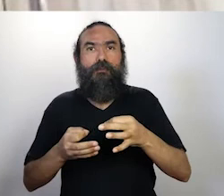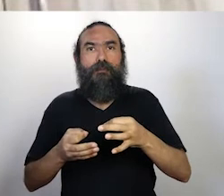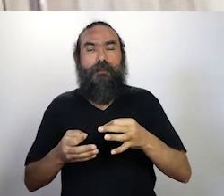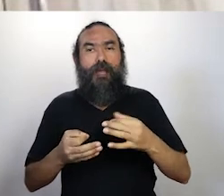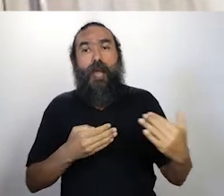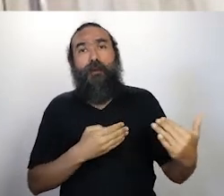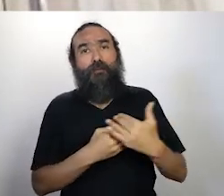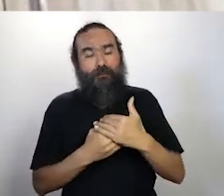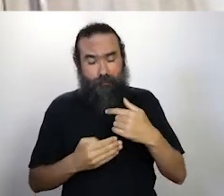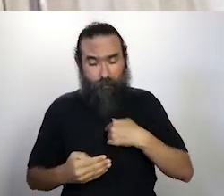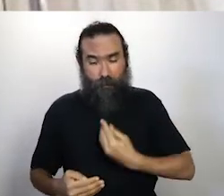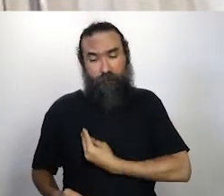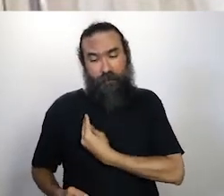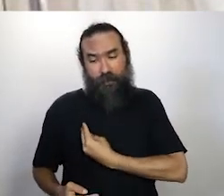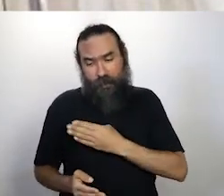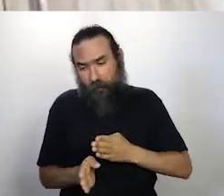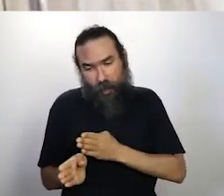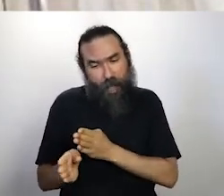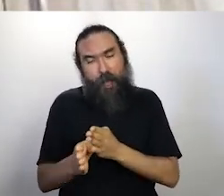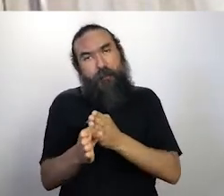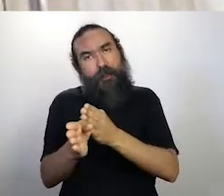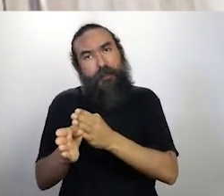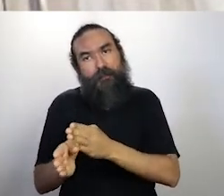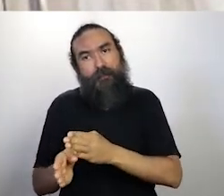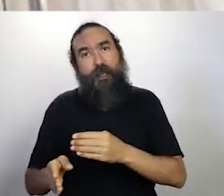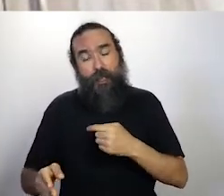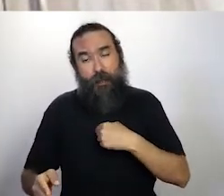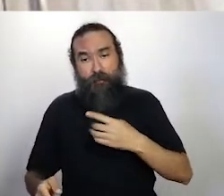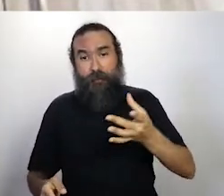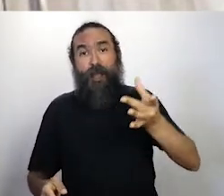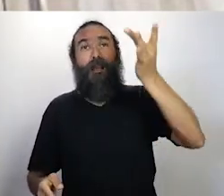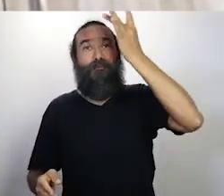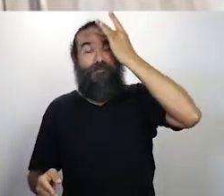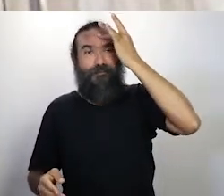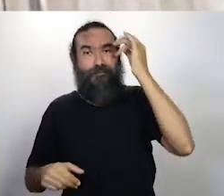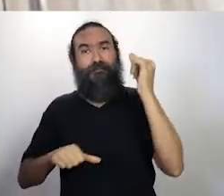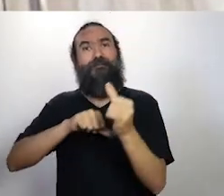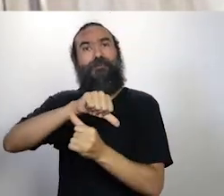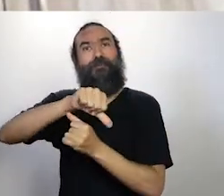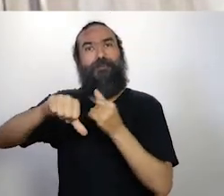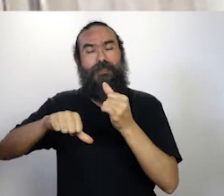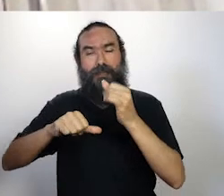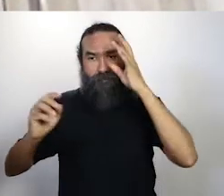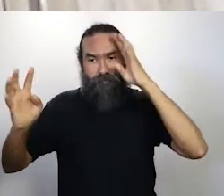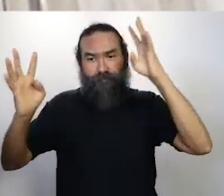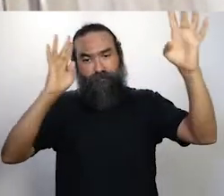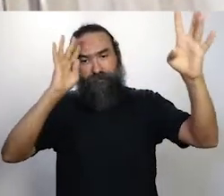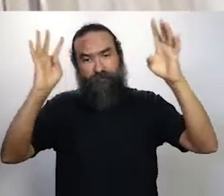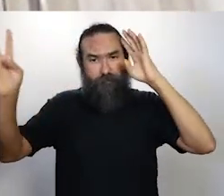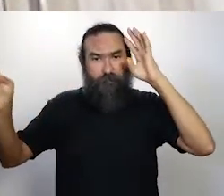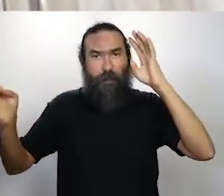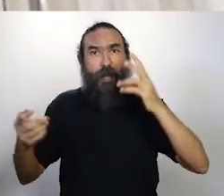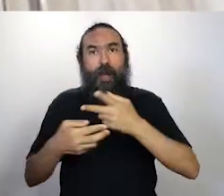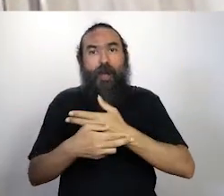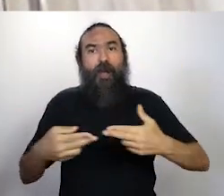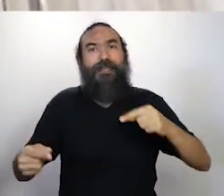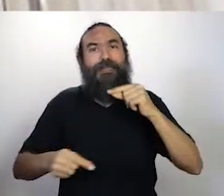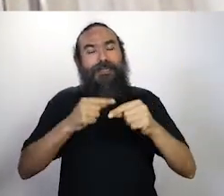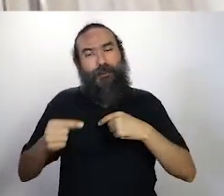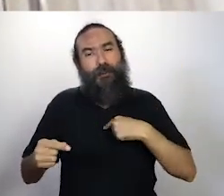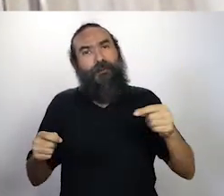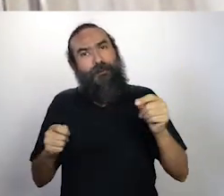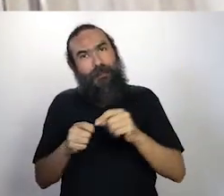e não só provocou mudanças de perspectivas e reflexões sobre tudo aquilo que eu estava envolvido, no que eu